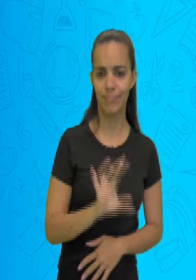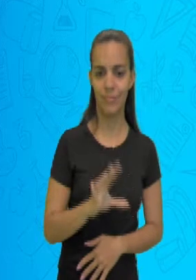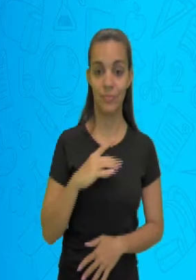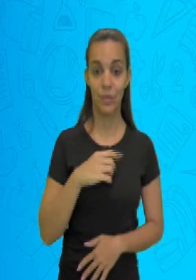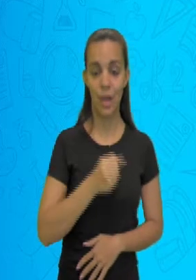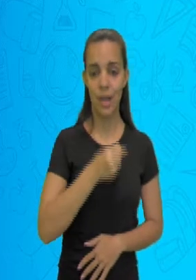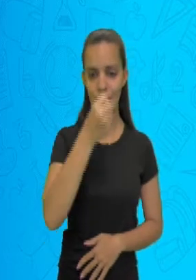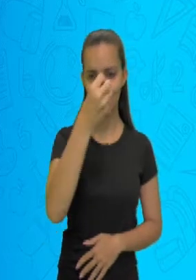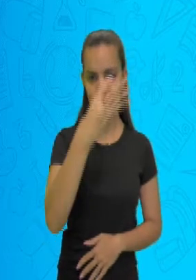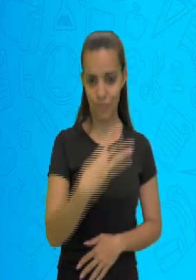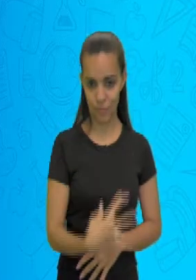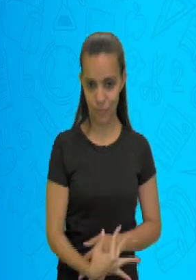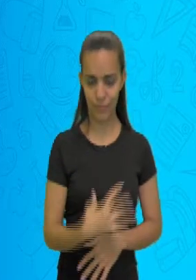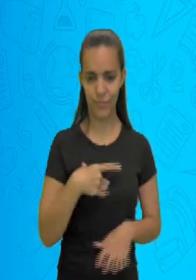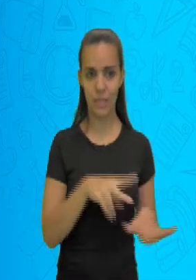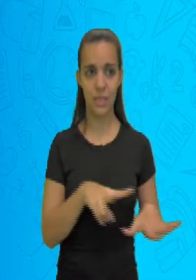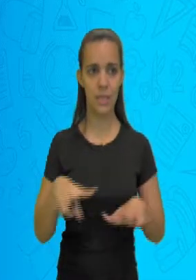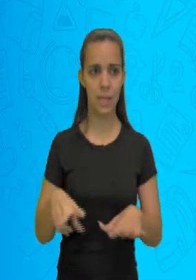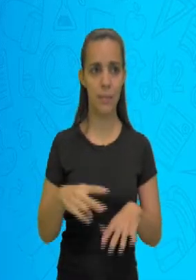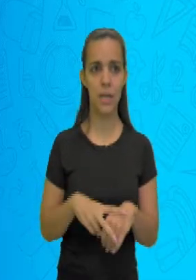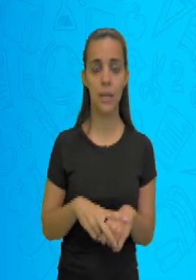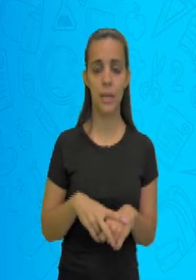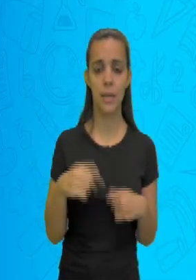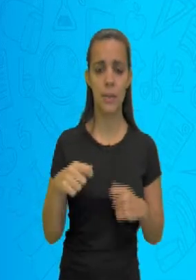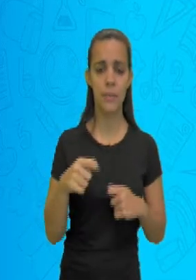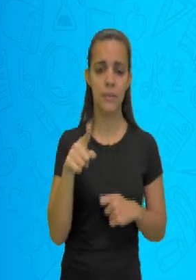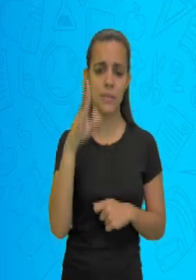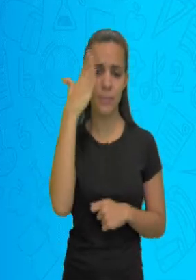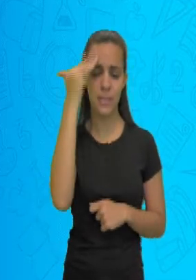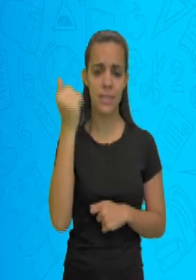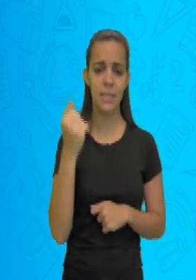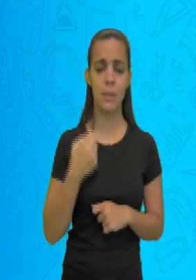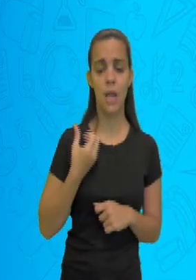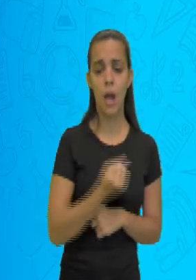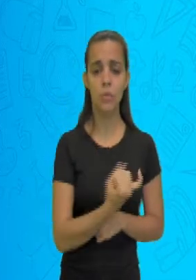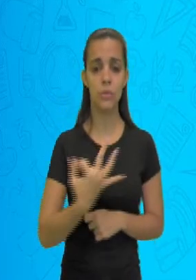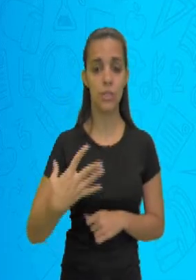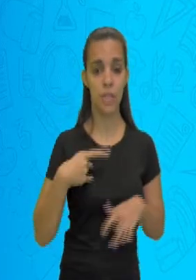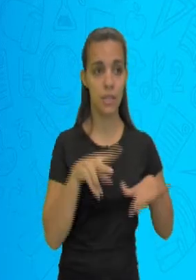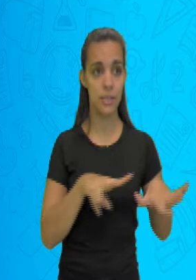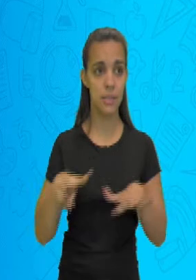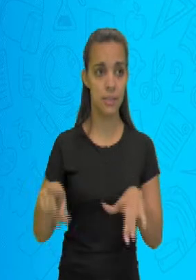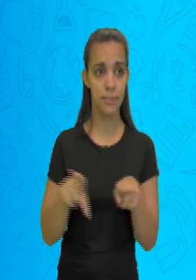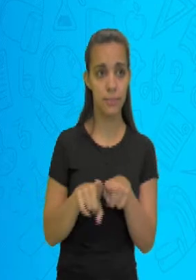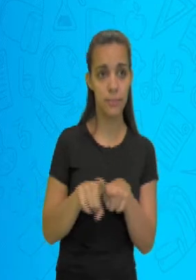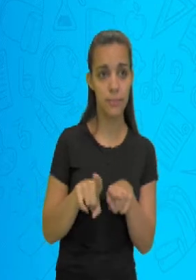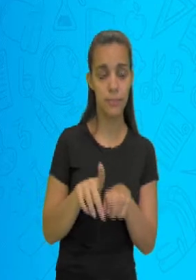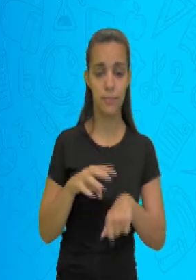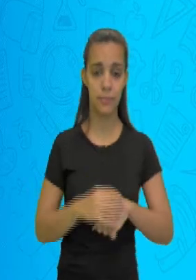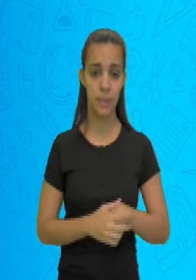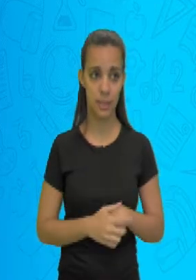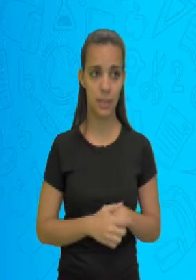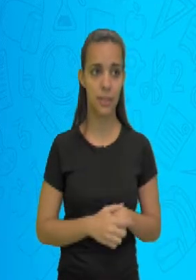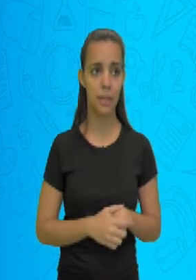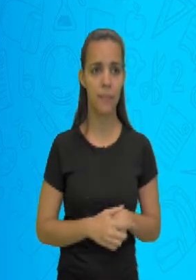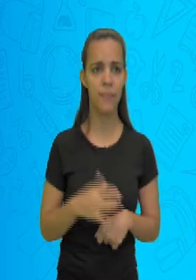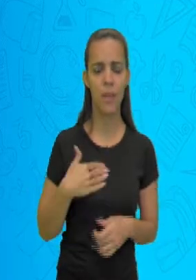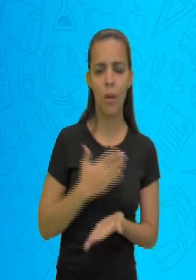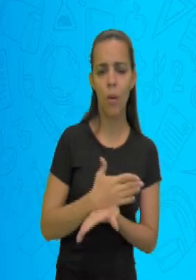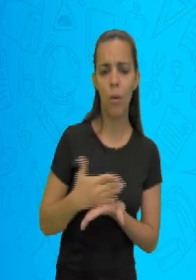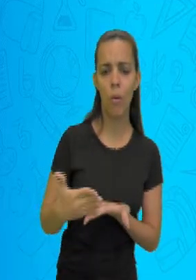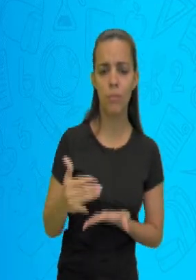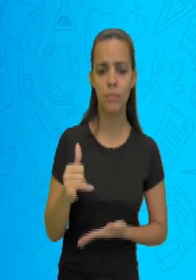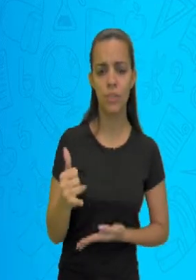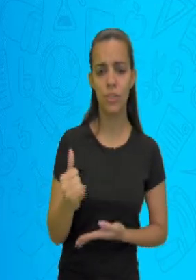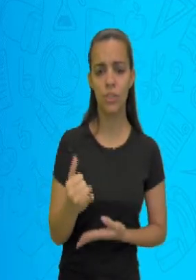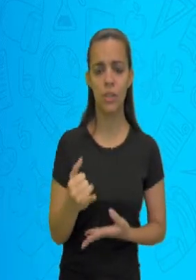esse mês. Será que eu vou trabalhar todas as semanas? Será que terá aula durante todas as semanas do mês de janeiro? Como vai